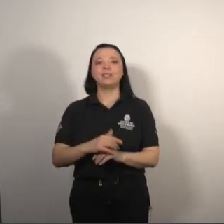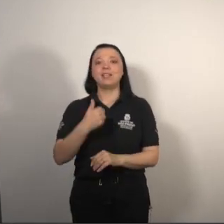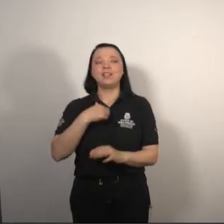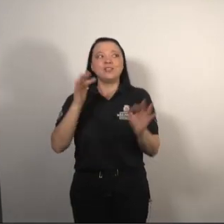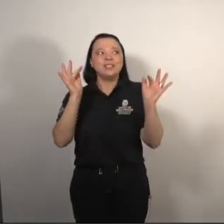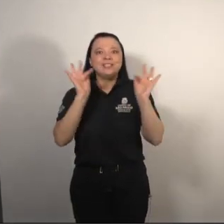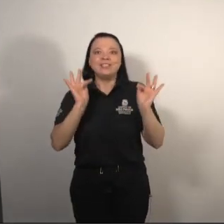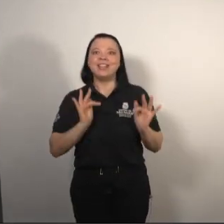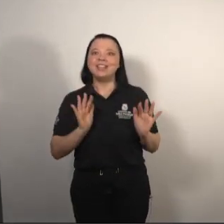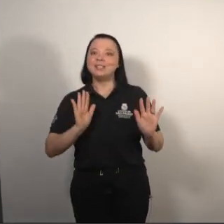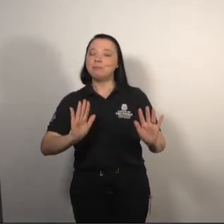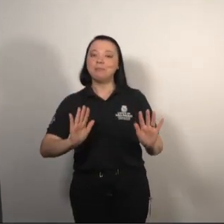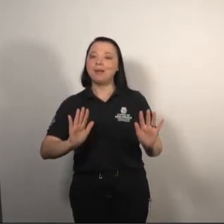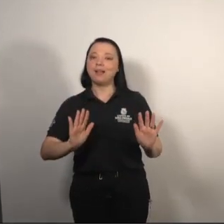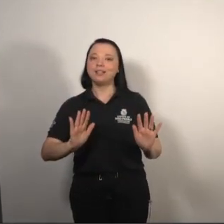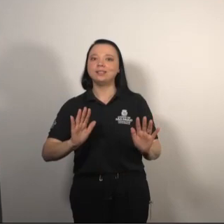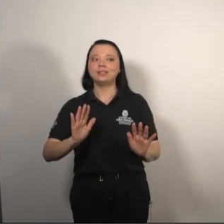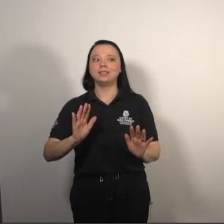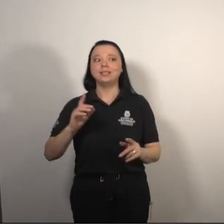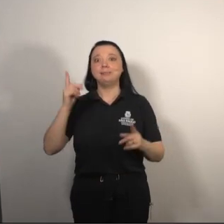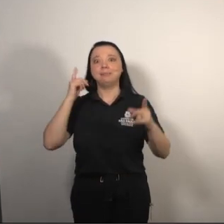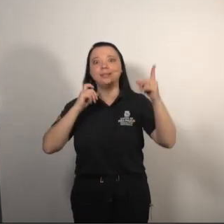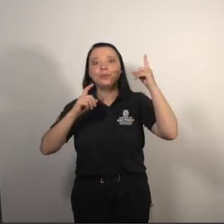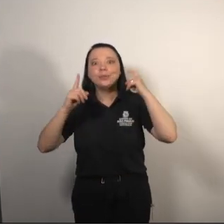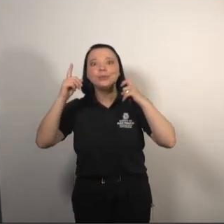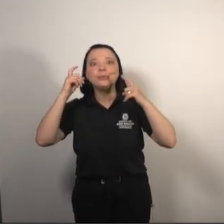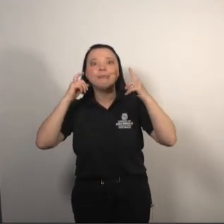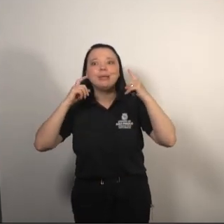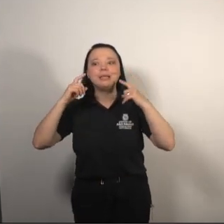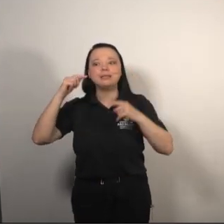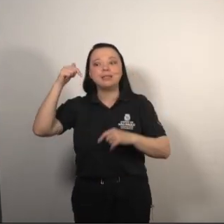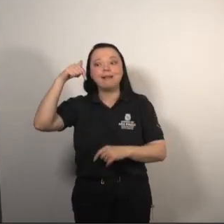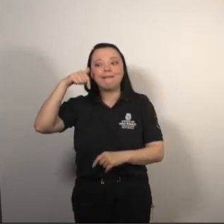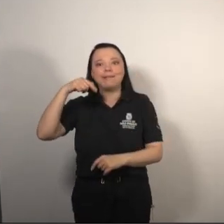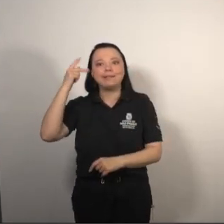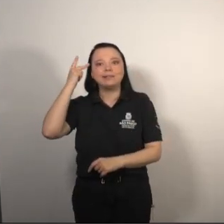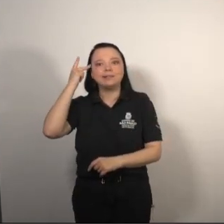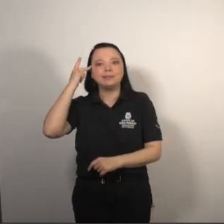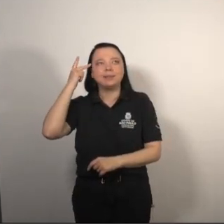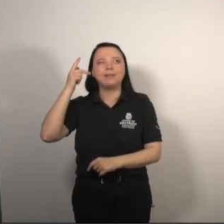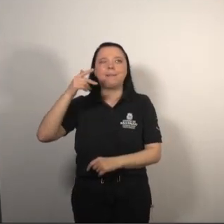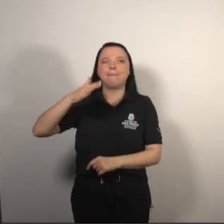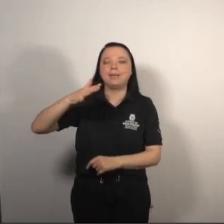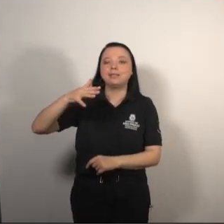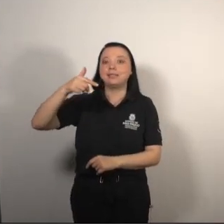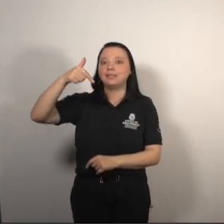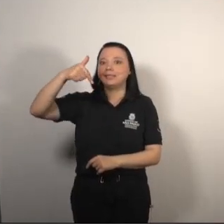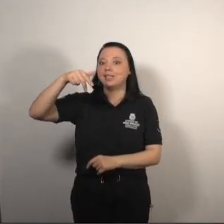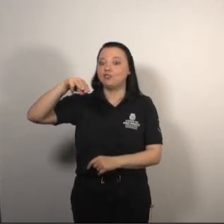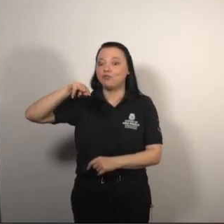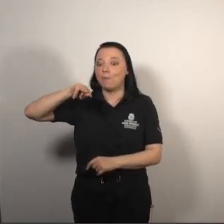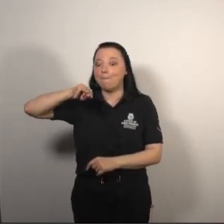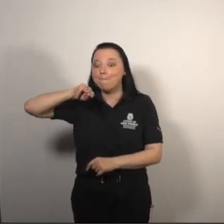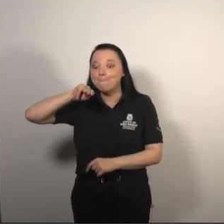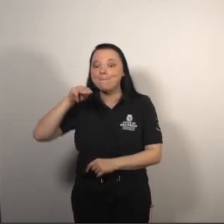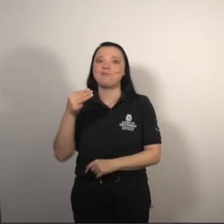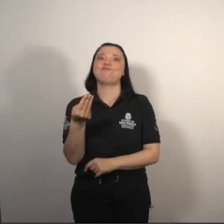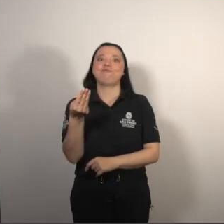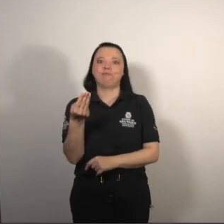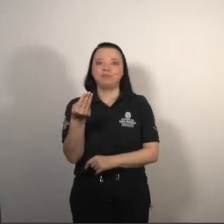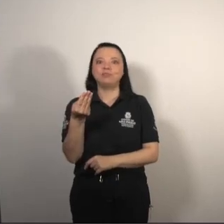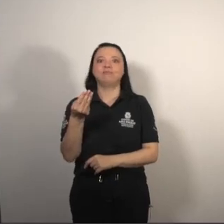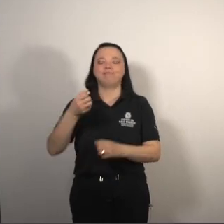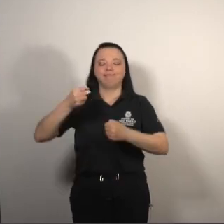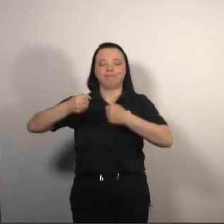mas você imagina a preocupação do prefeito de uma cidade que circulam 7 milhões de veículos por dia, né? Que a gente